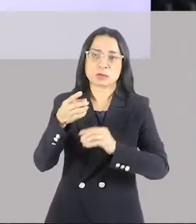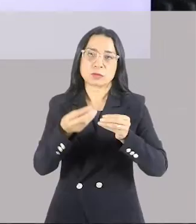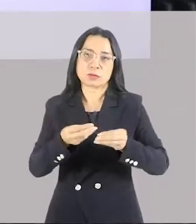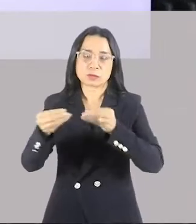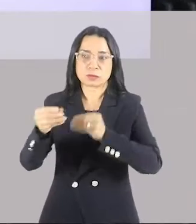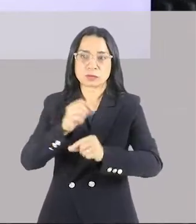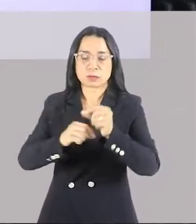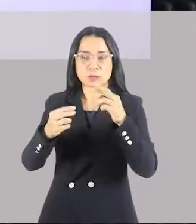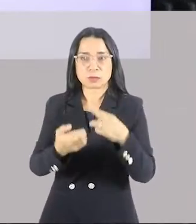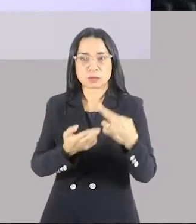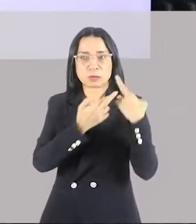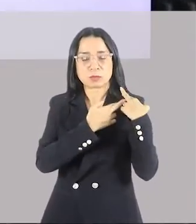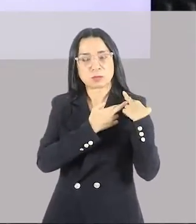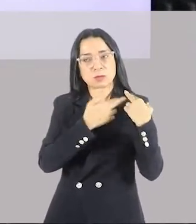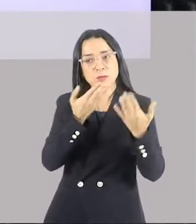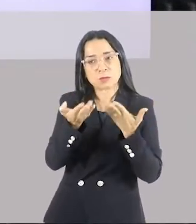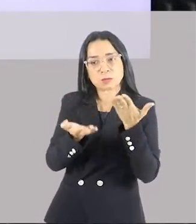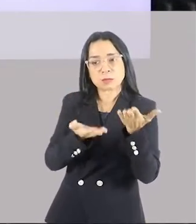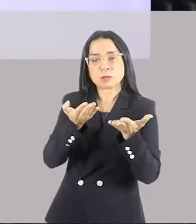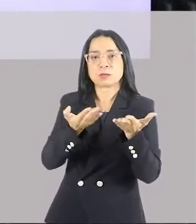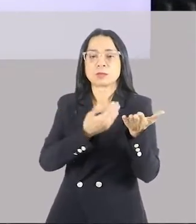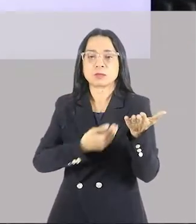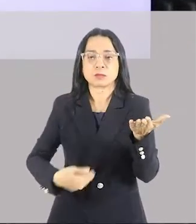de um serviço público.